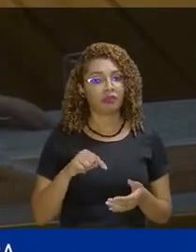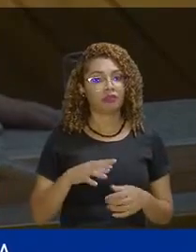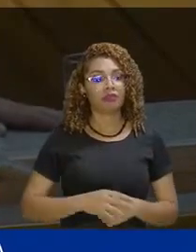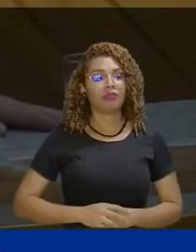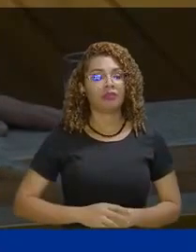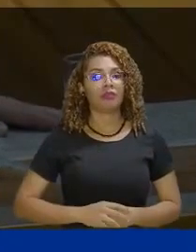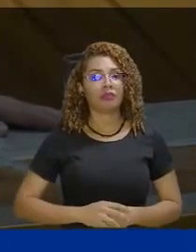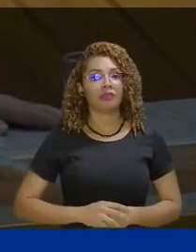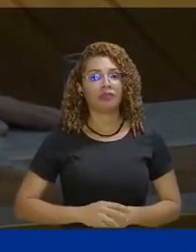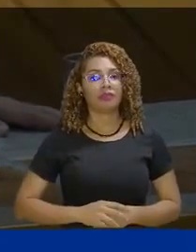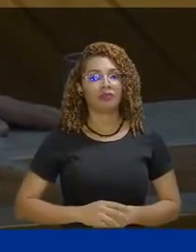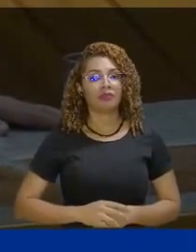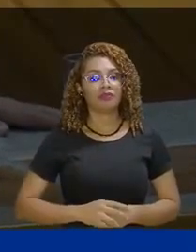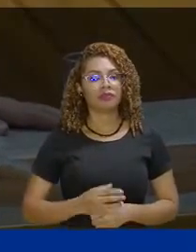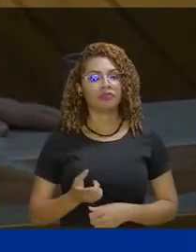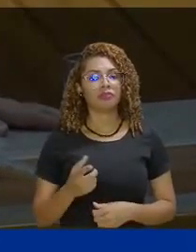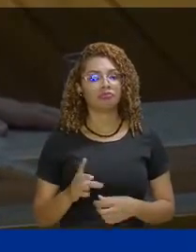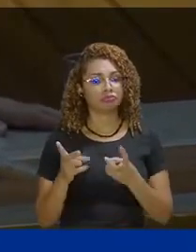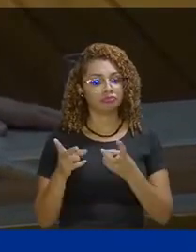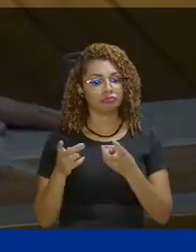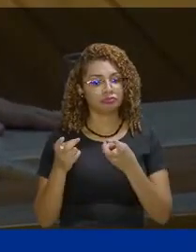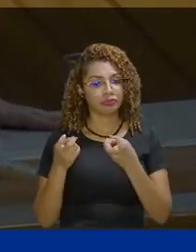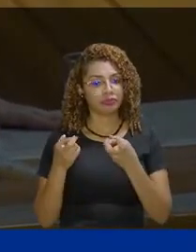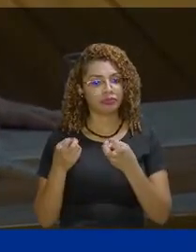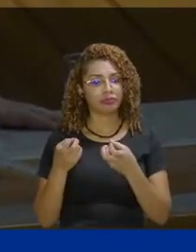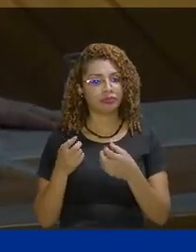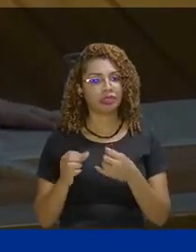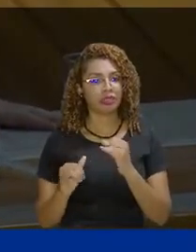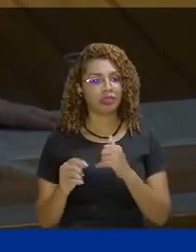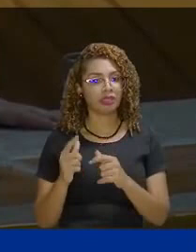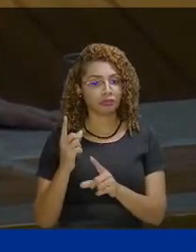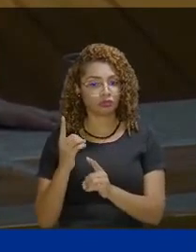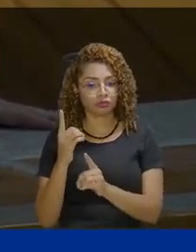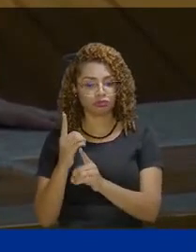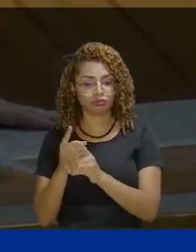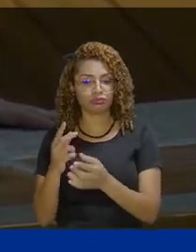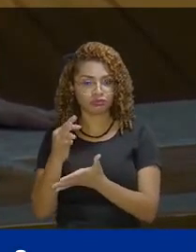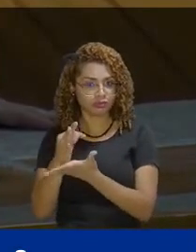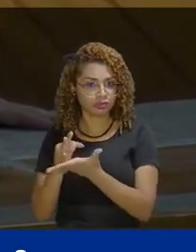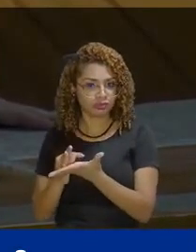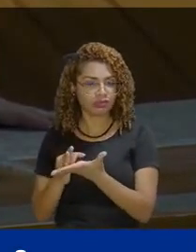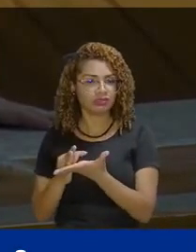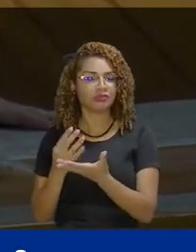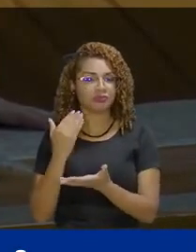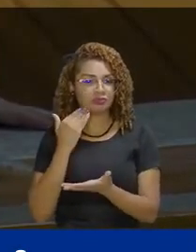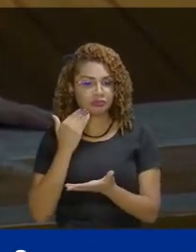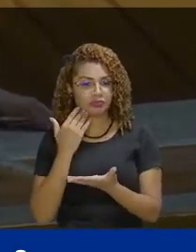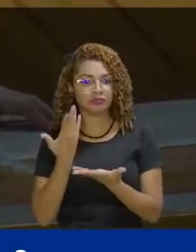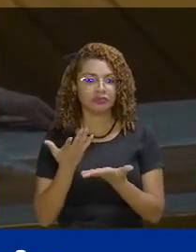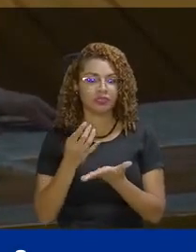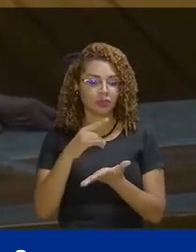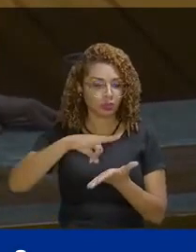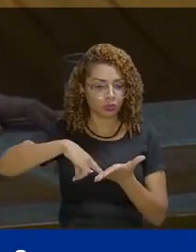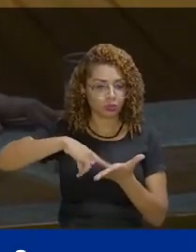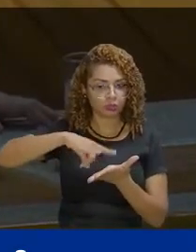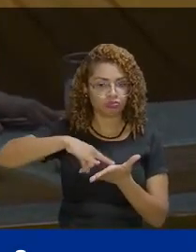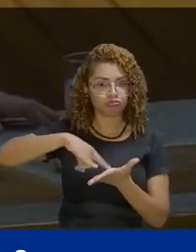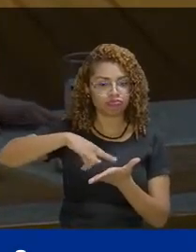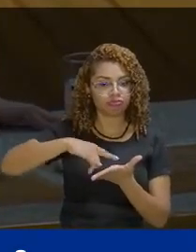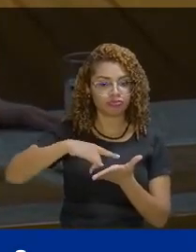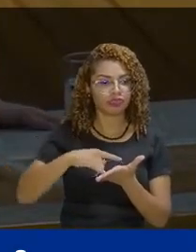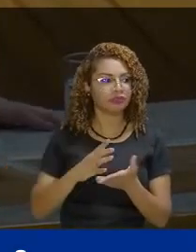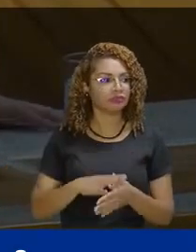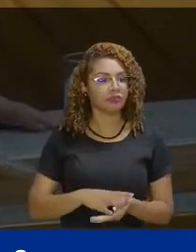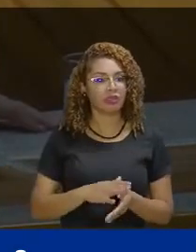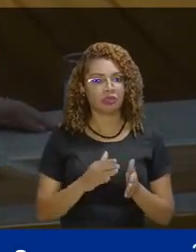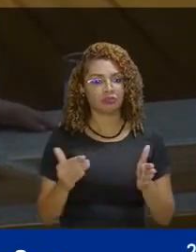o NACEP identificou falhas em algumas documentações e dentro do prazo regular